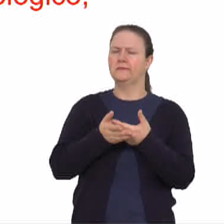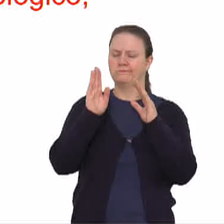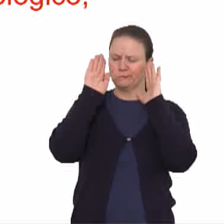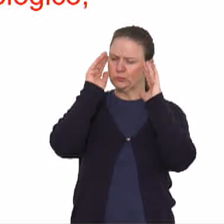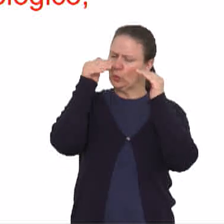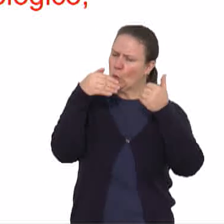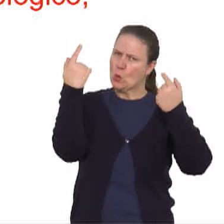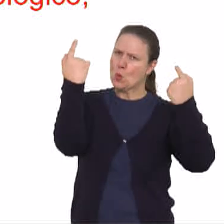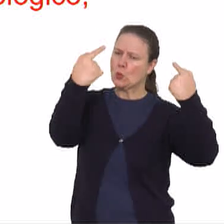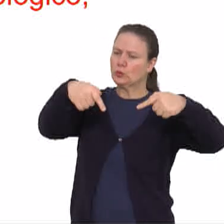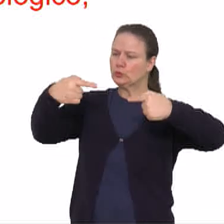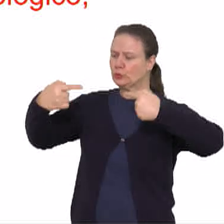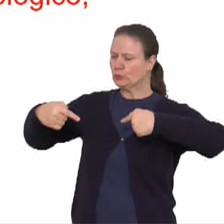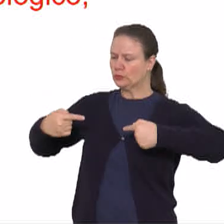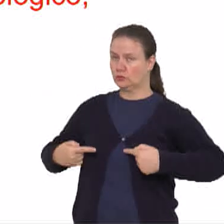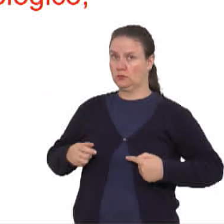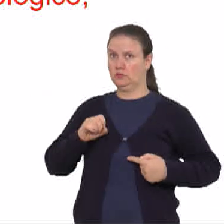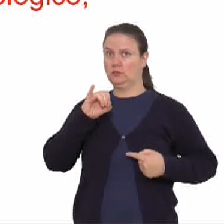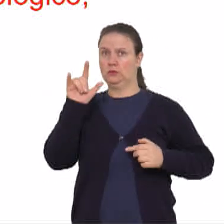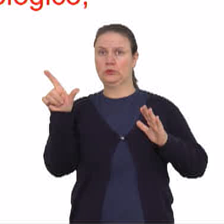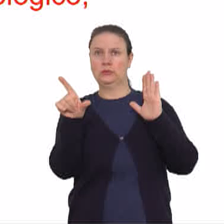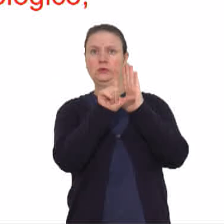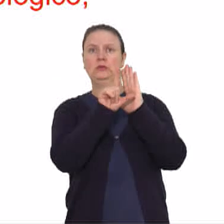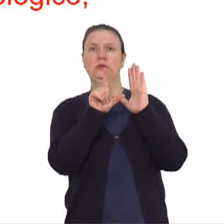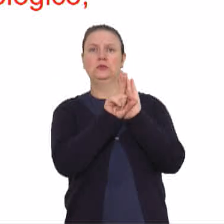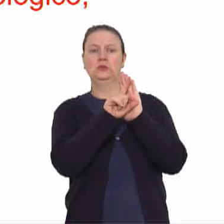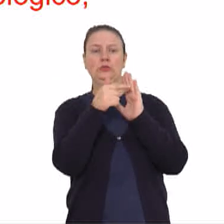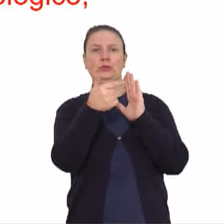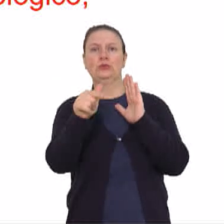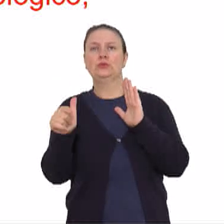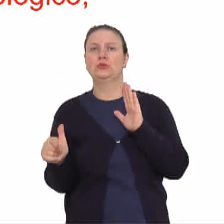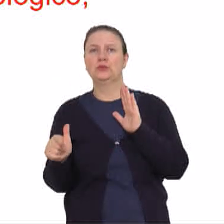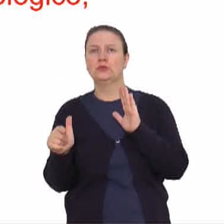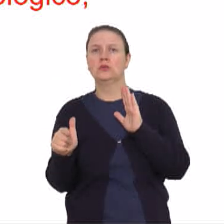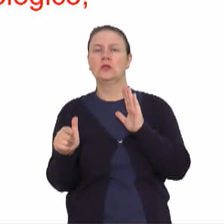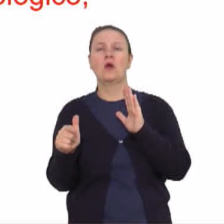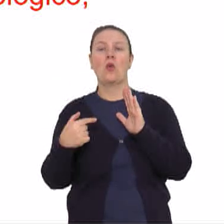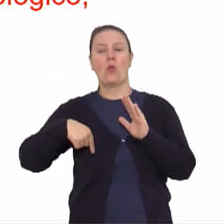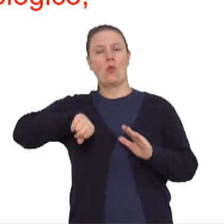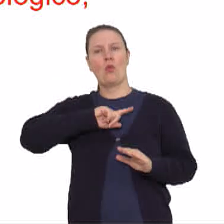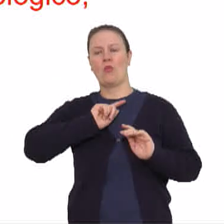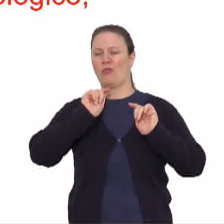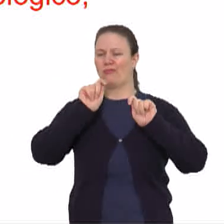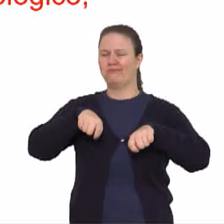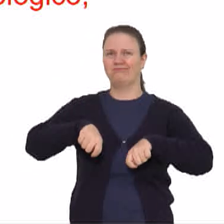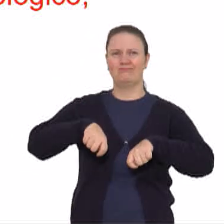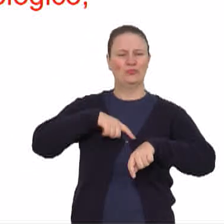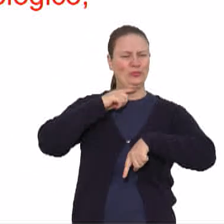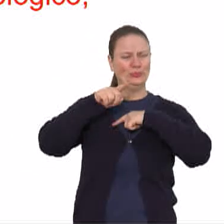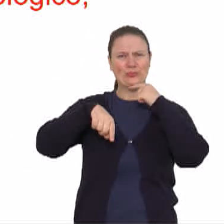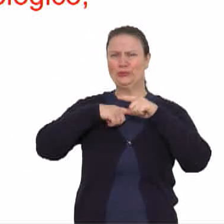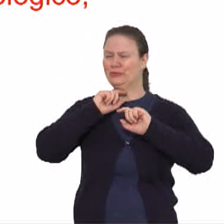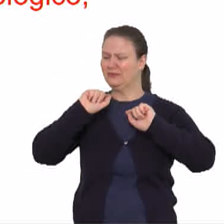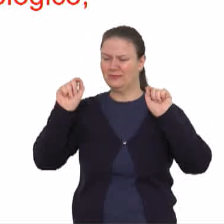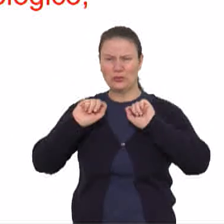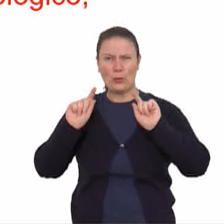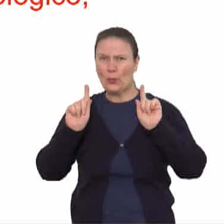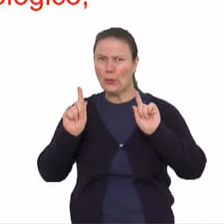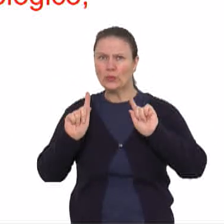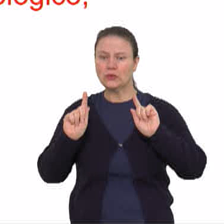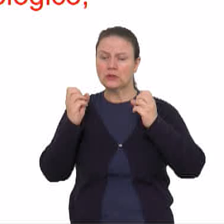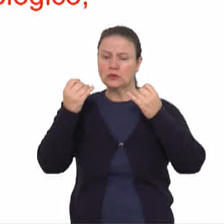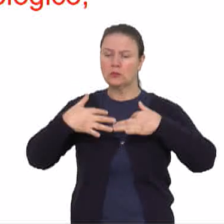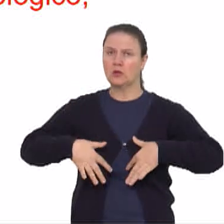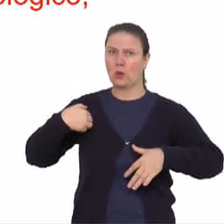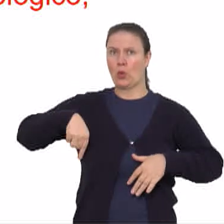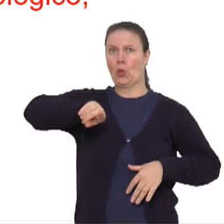opostos. Se não existisse uma lei universal como o logos, não seríamos capazes de explicar as coisas, nem nós